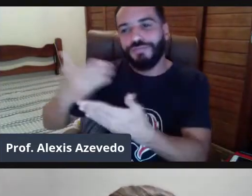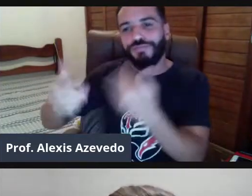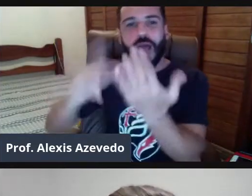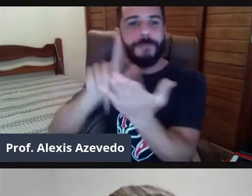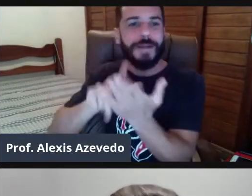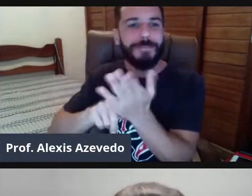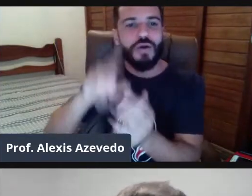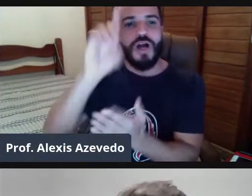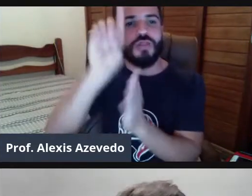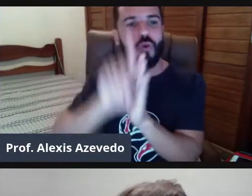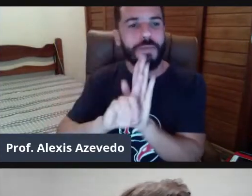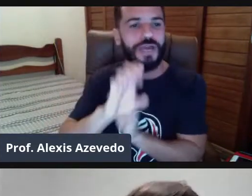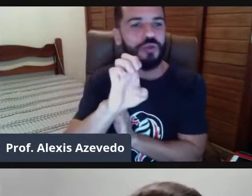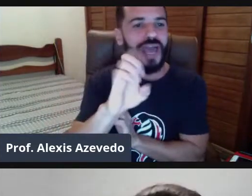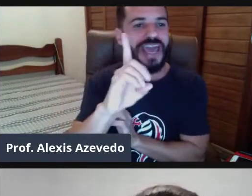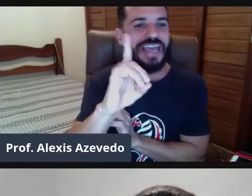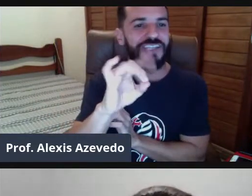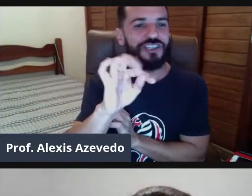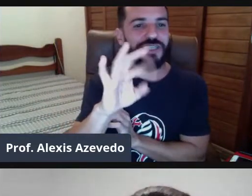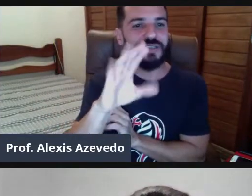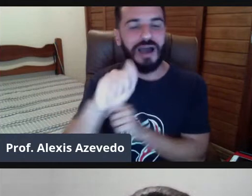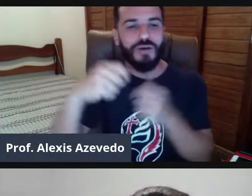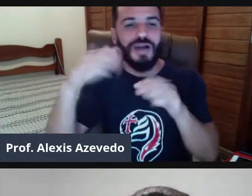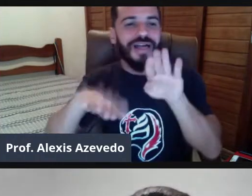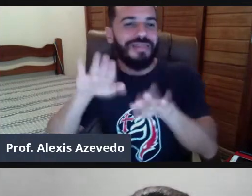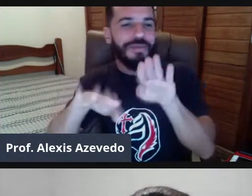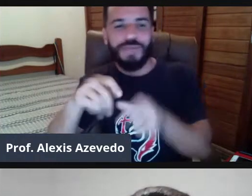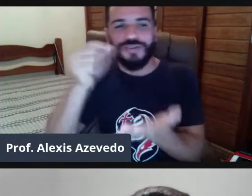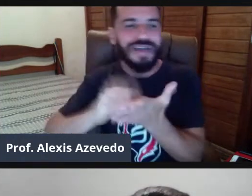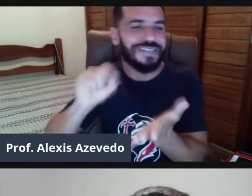instâncias, depende de tantas assinaturas, né?